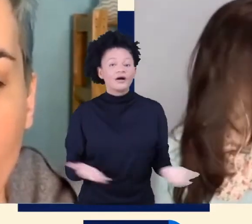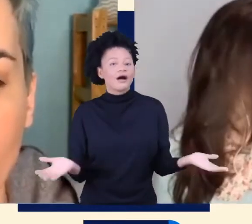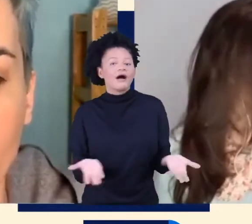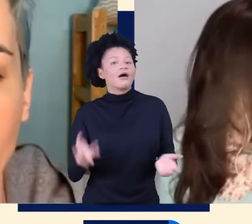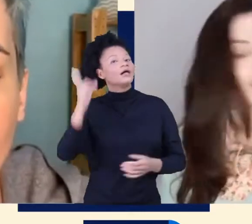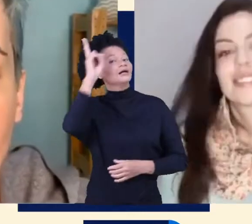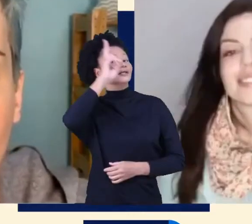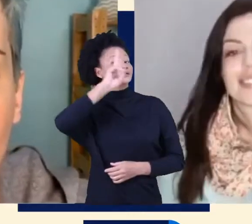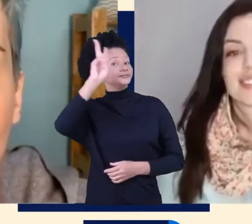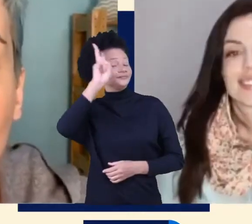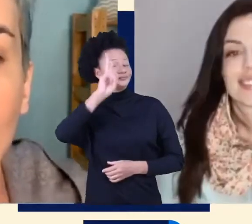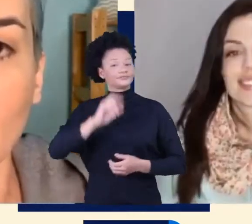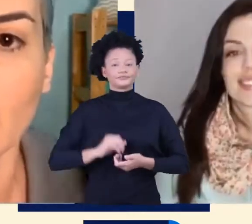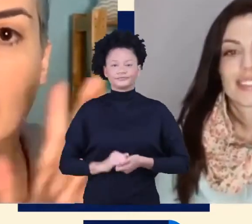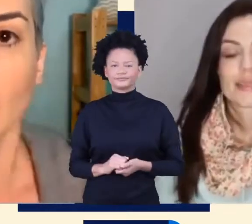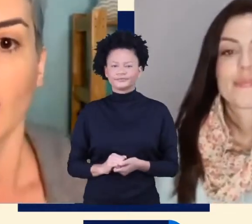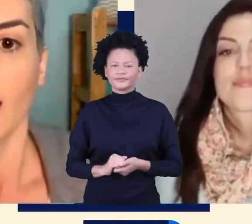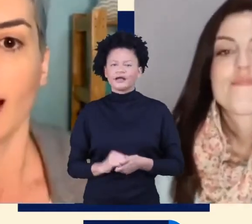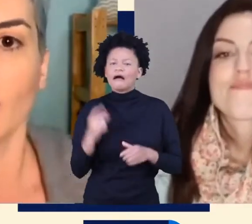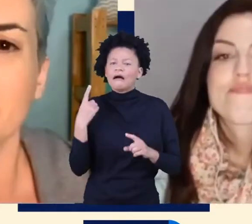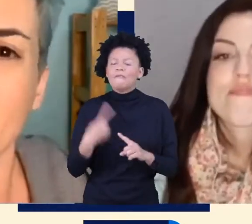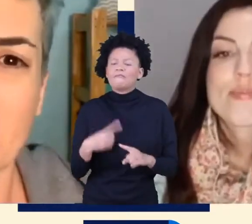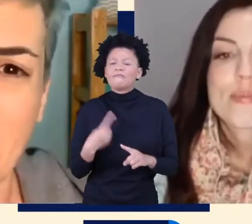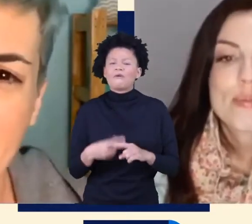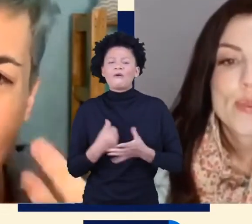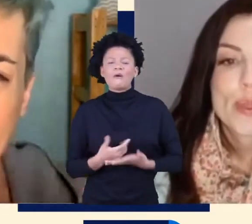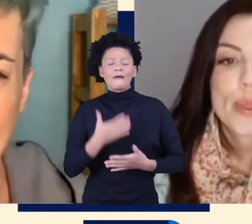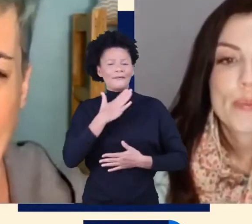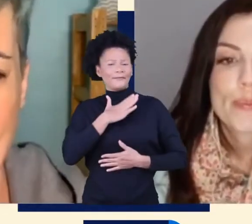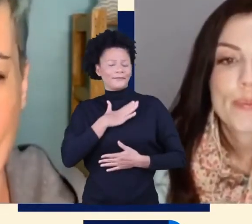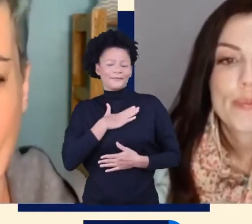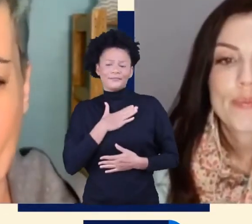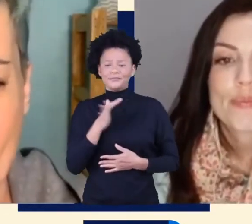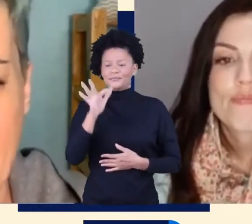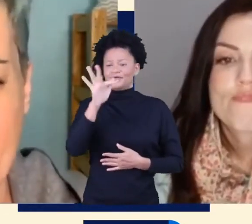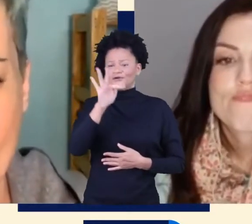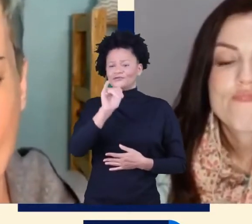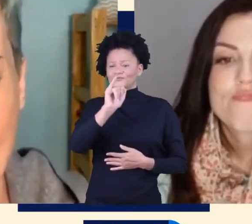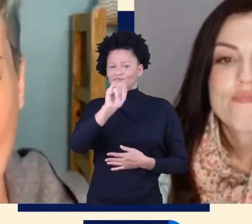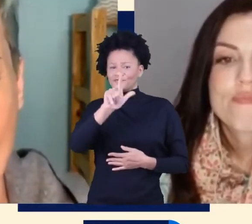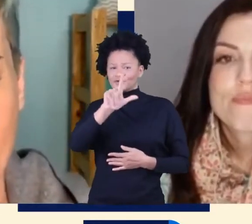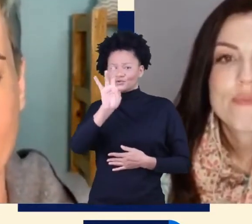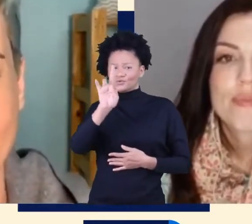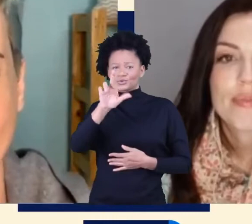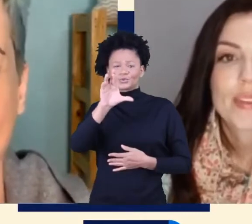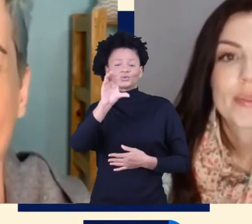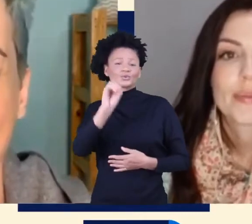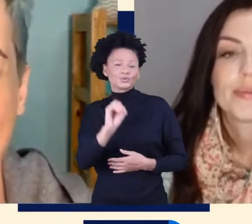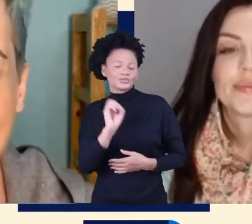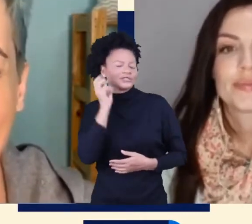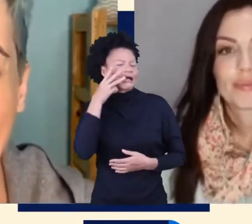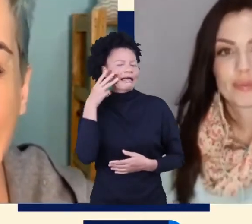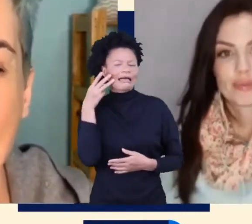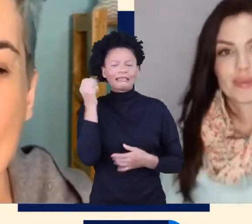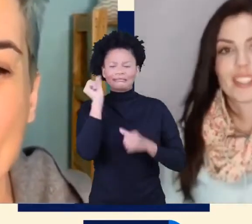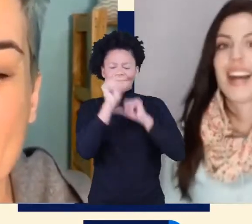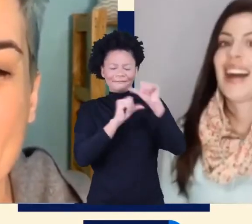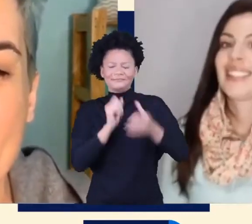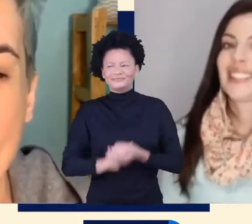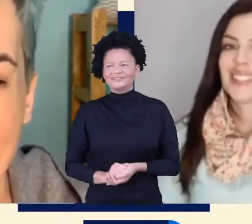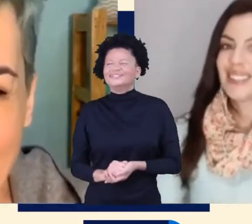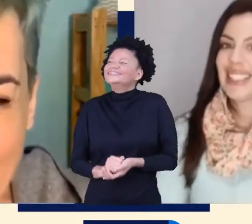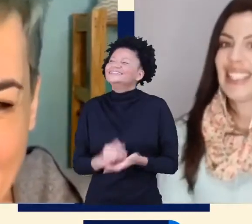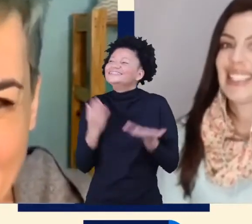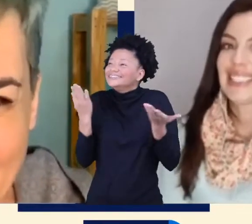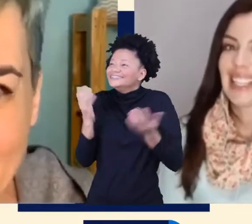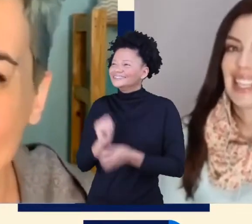vamos já lembrando que por que tá saindo meu filtro de gatinho? Vamos lembrar.